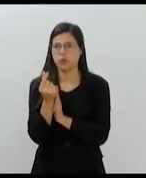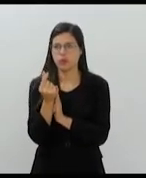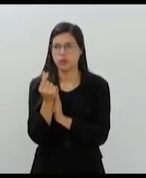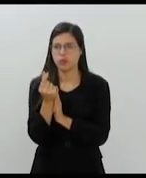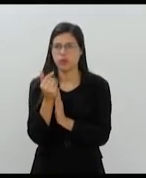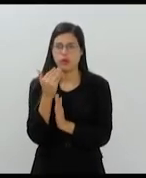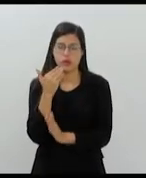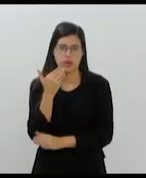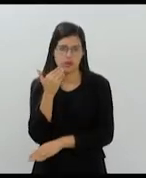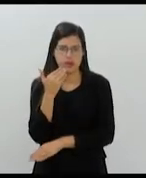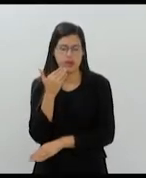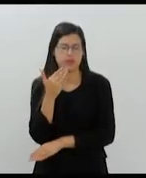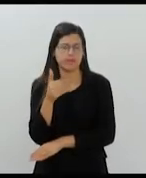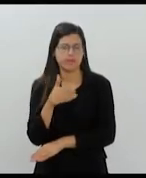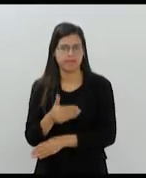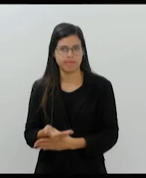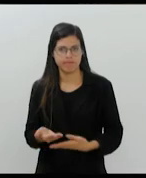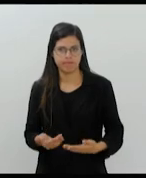deficitário,